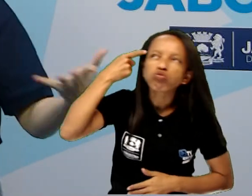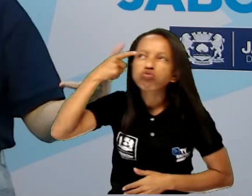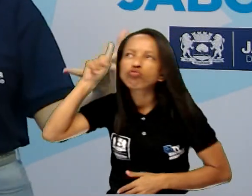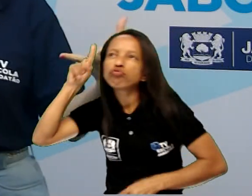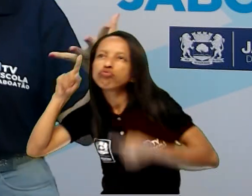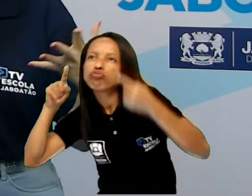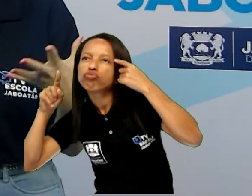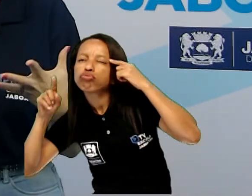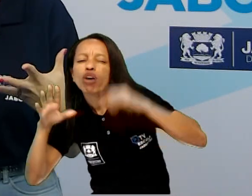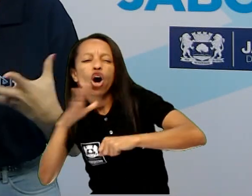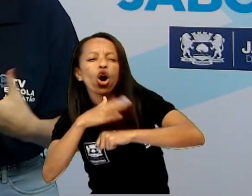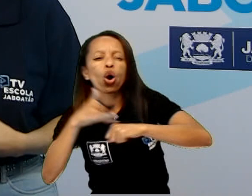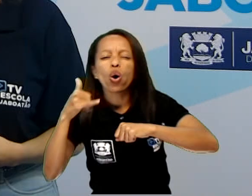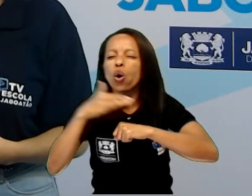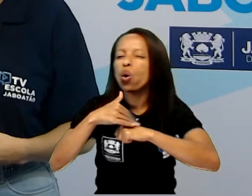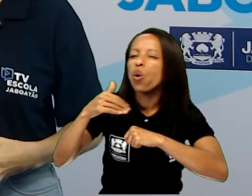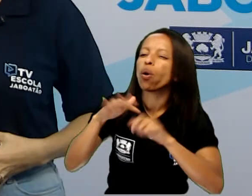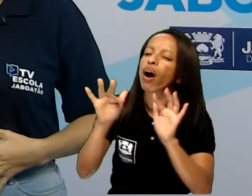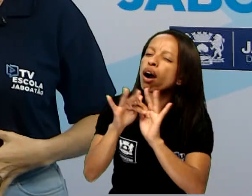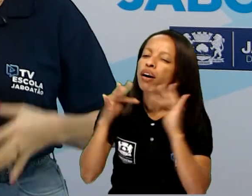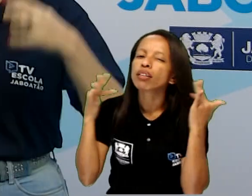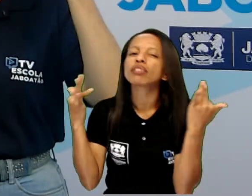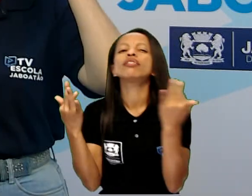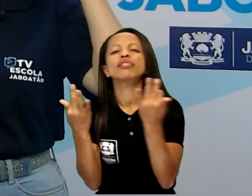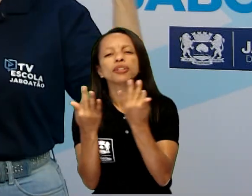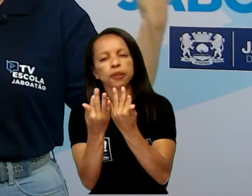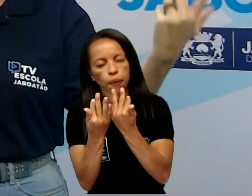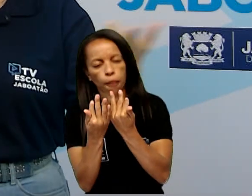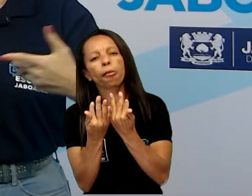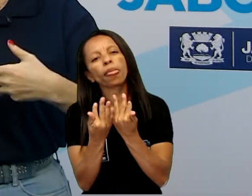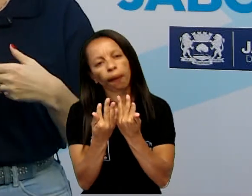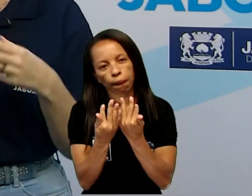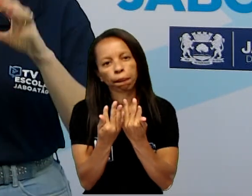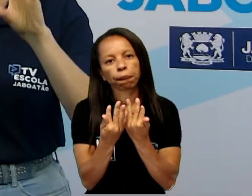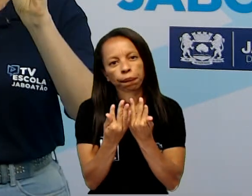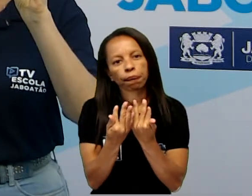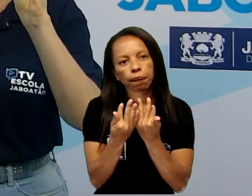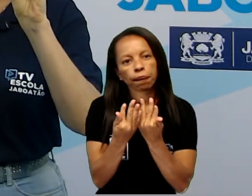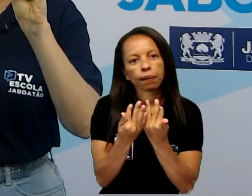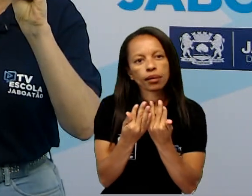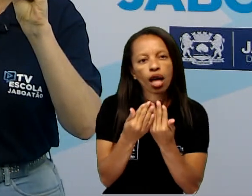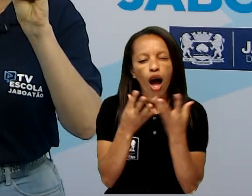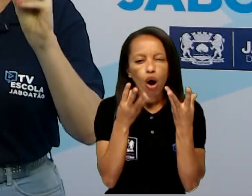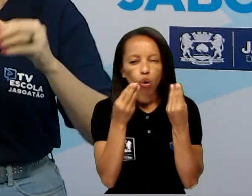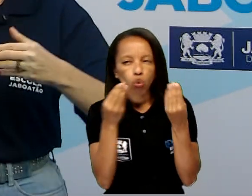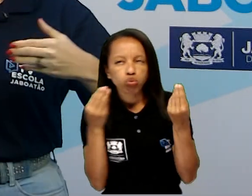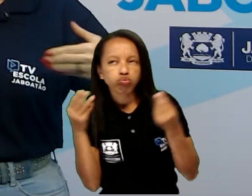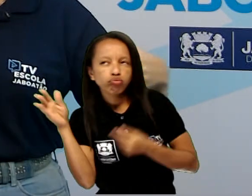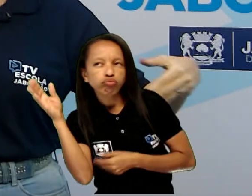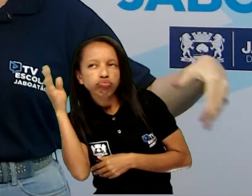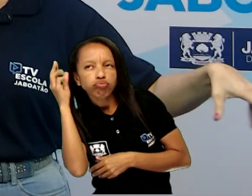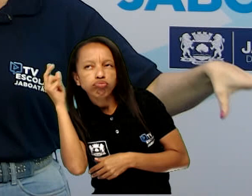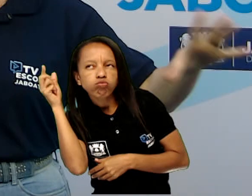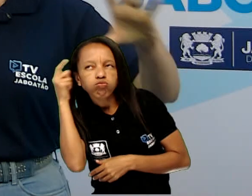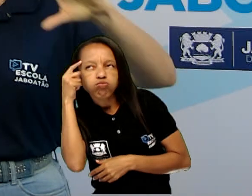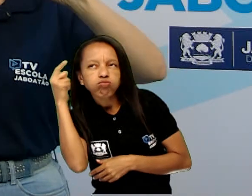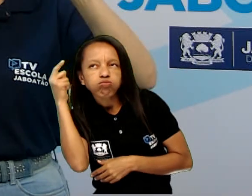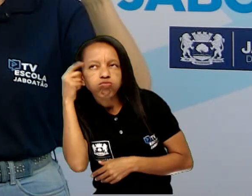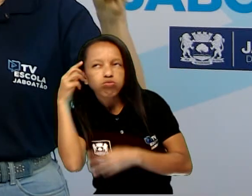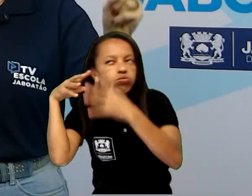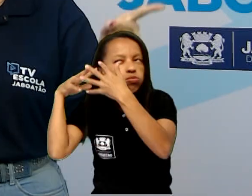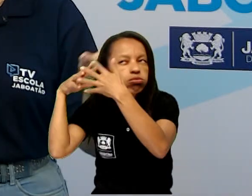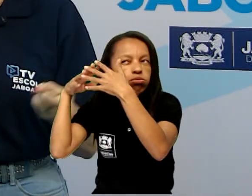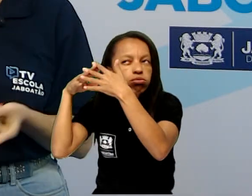criatividade, chama a família com você, sabe? Quando muitos pensam, muitas ideias surgem. E aí, ó, vocês vão